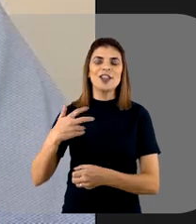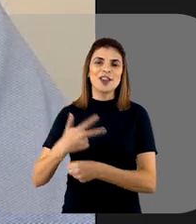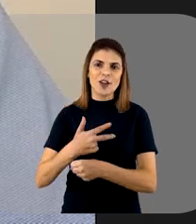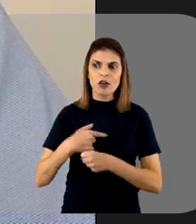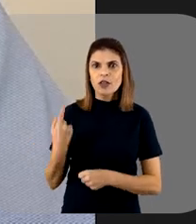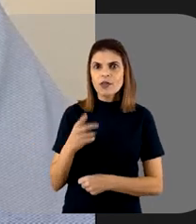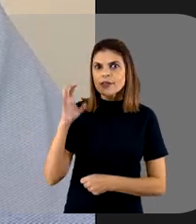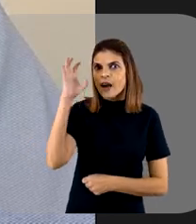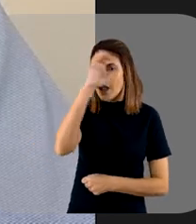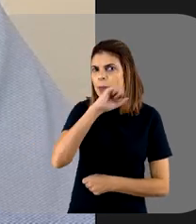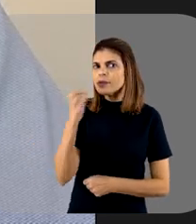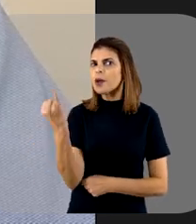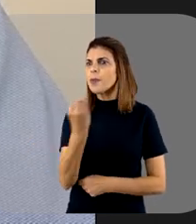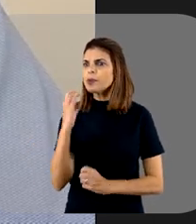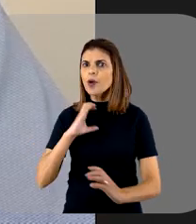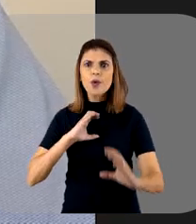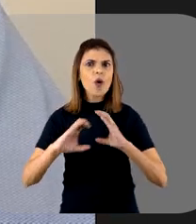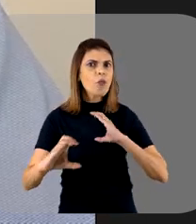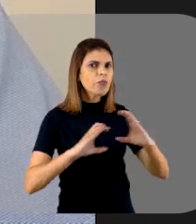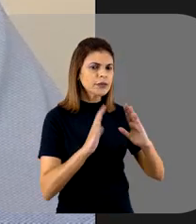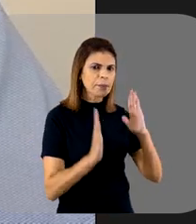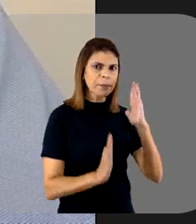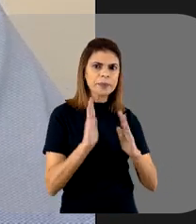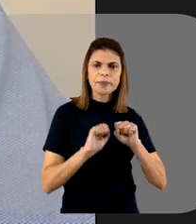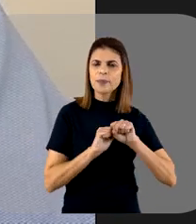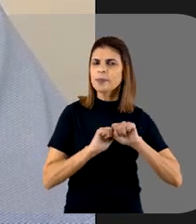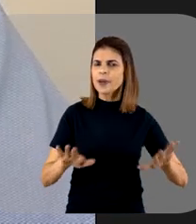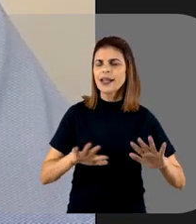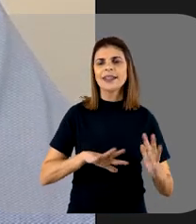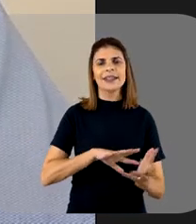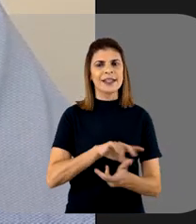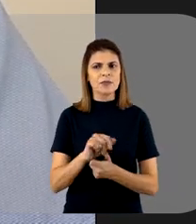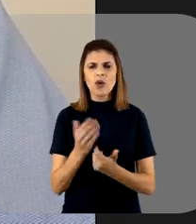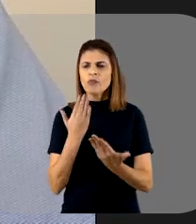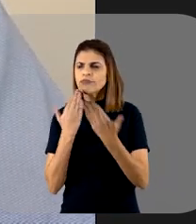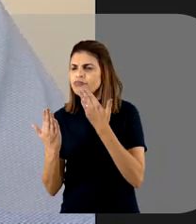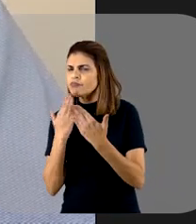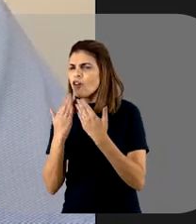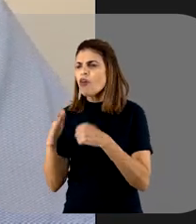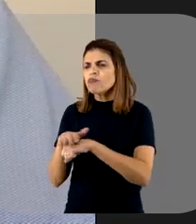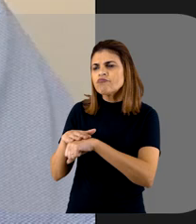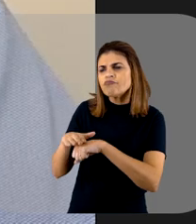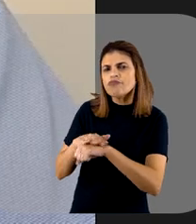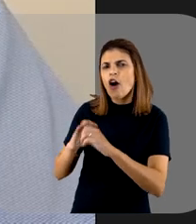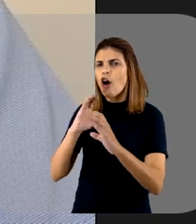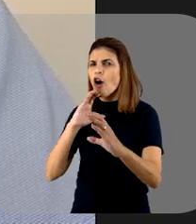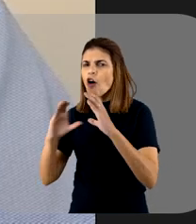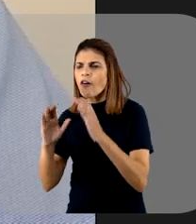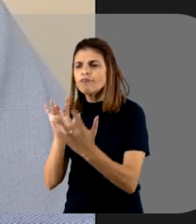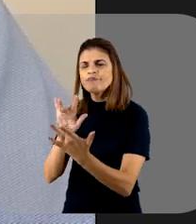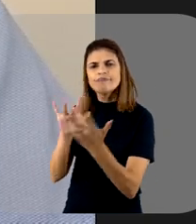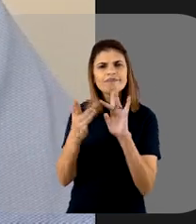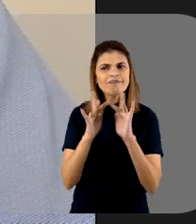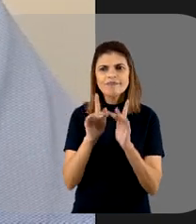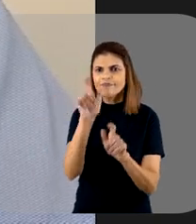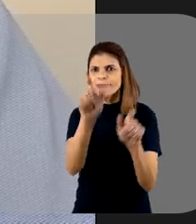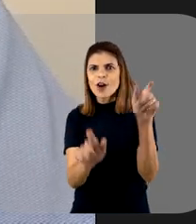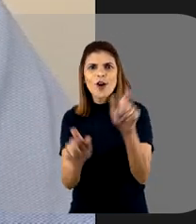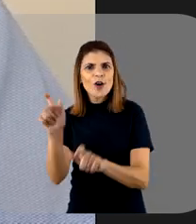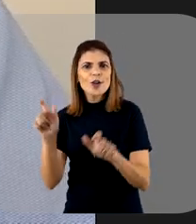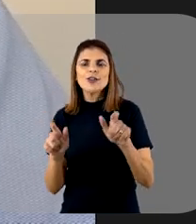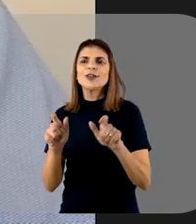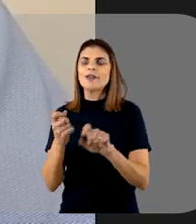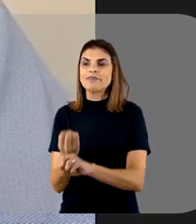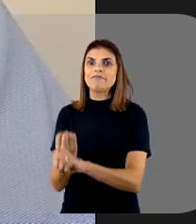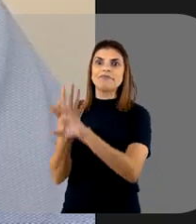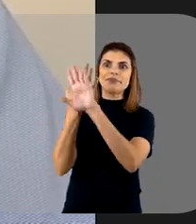pôde aprender muito sobre a importância da comunicação, né? Comunicar-se com o outro, estar conectado